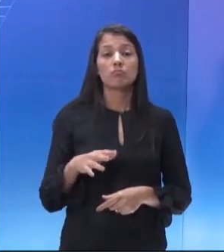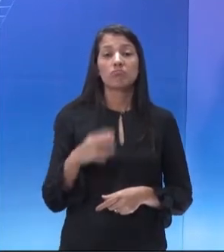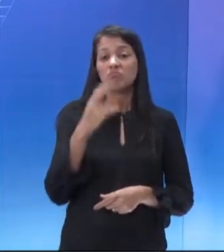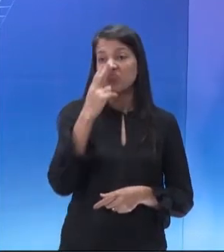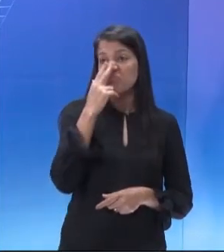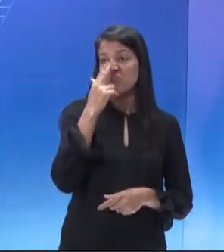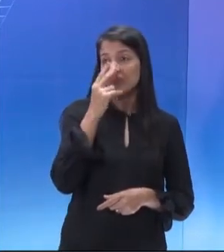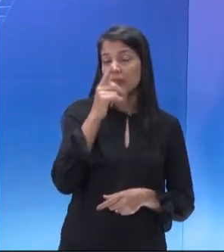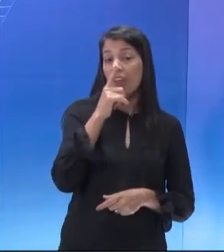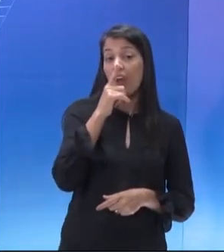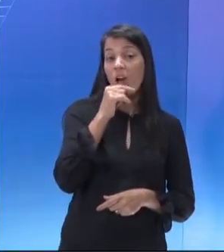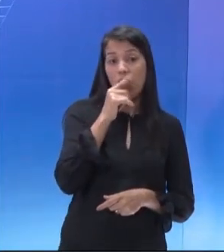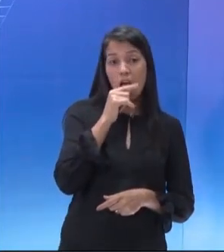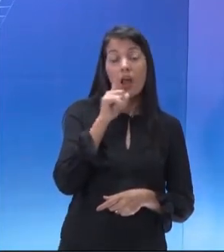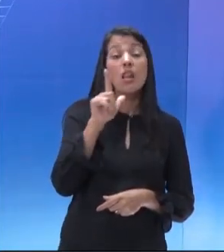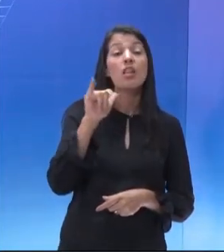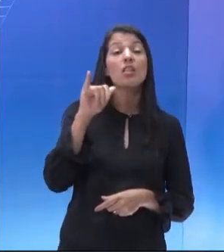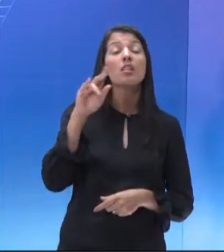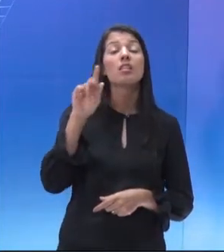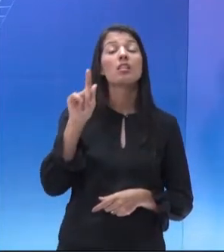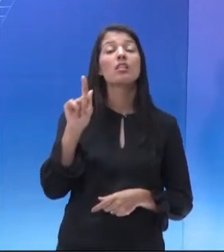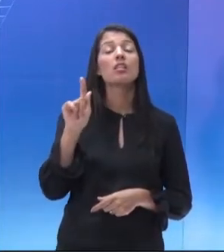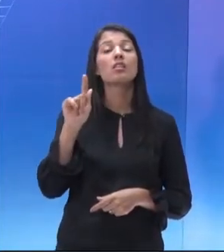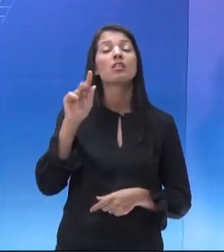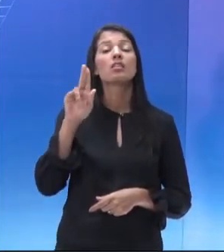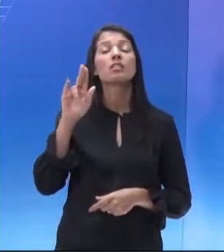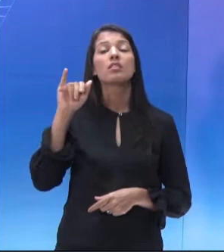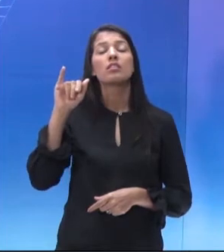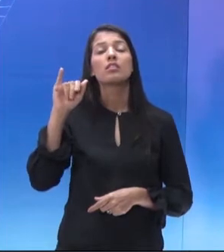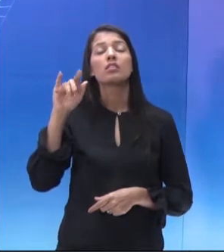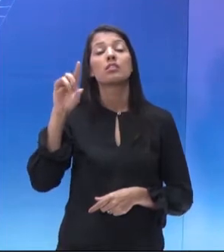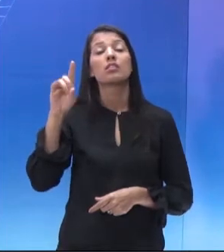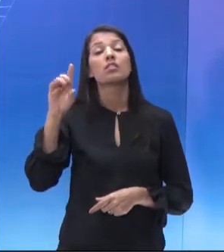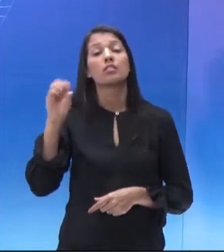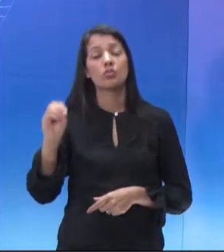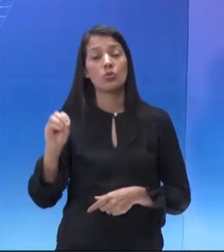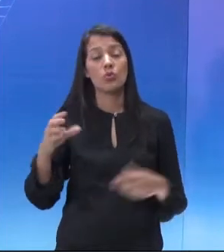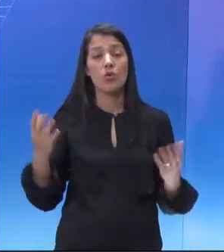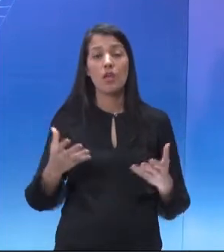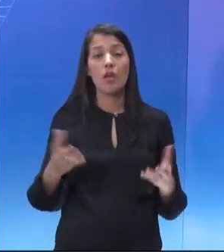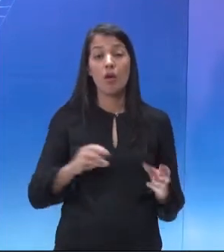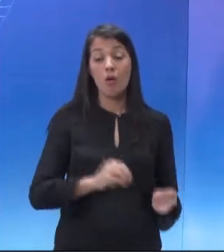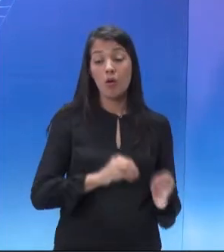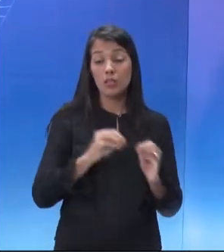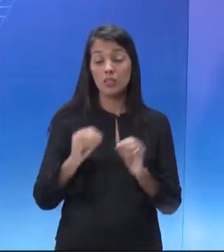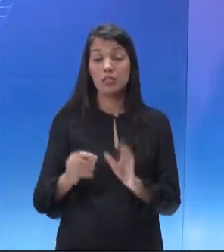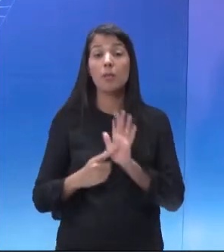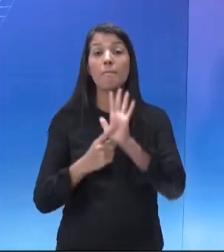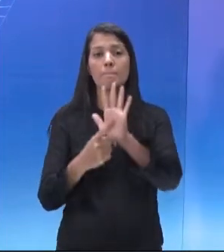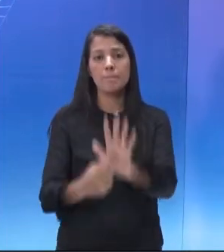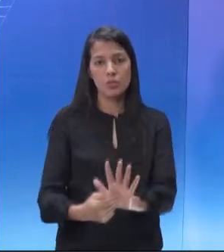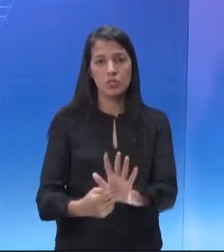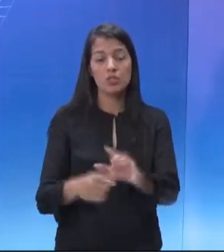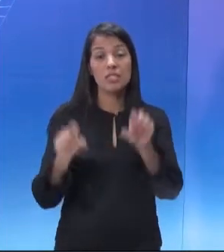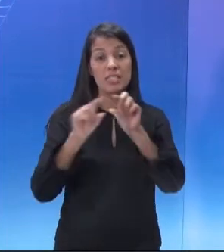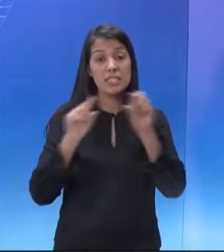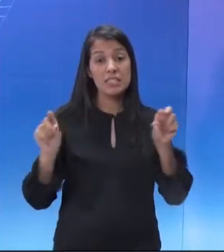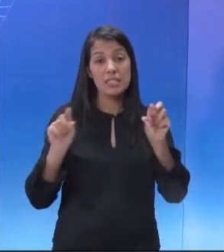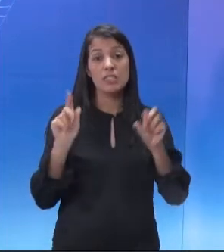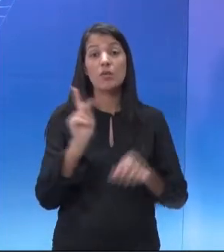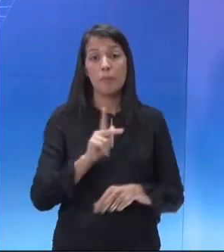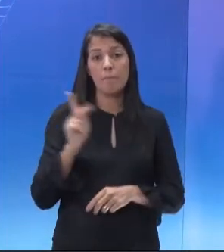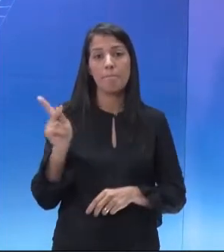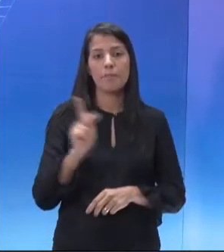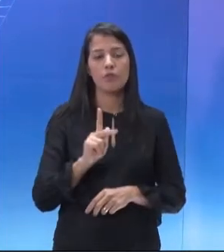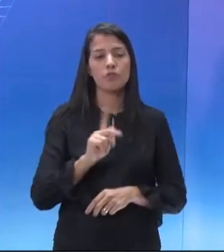sociedade são baseadas em relações efêmeras, passageiras, e aí eu estou trazendo uma citação do professor